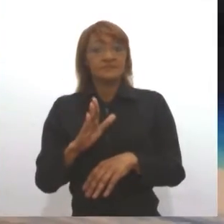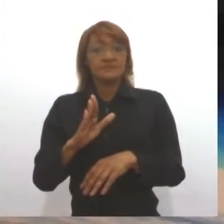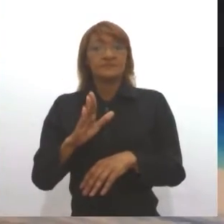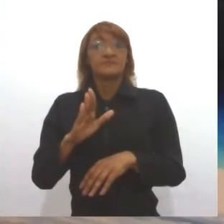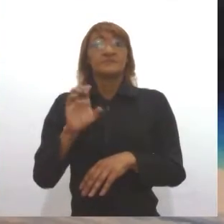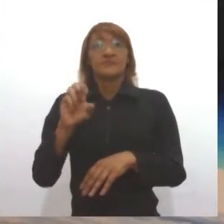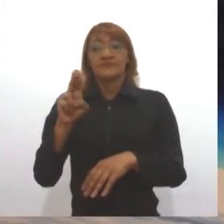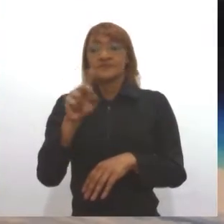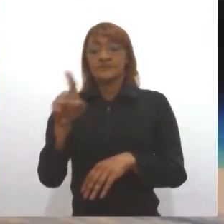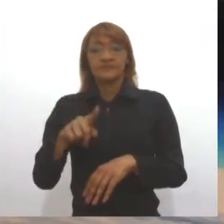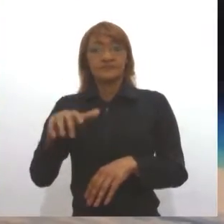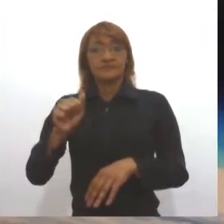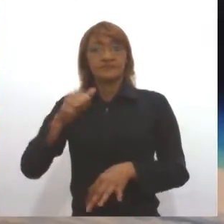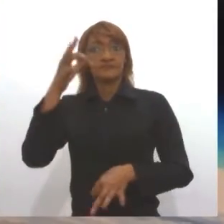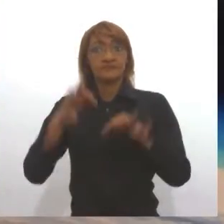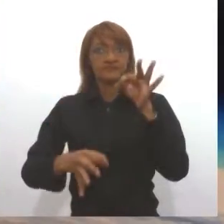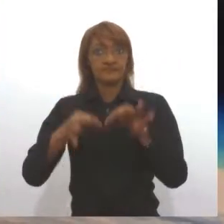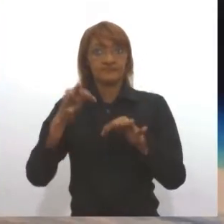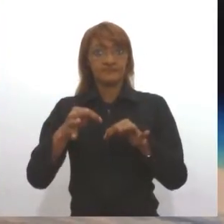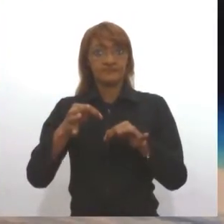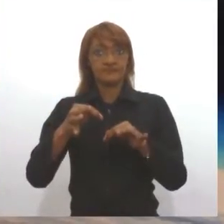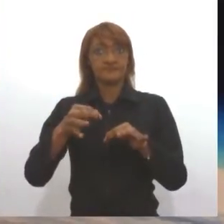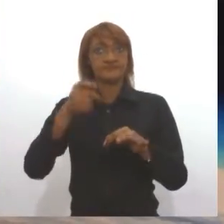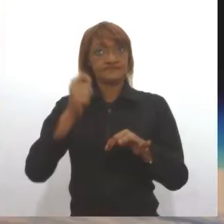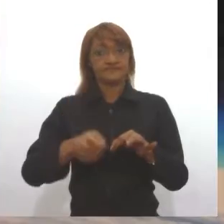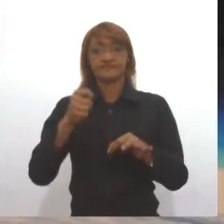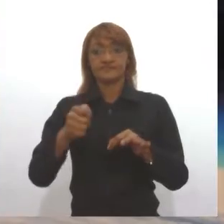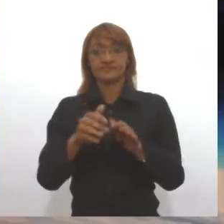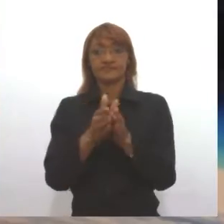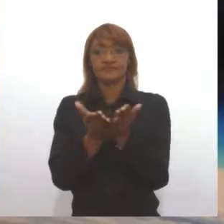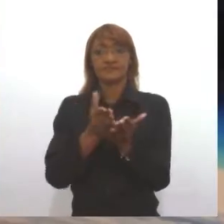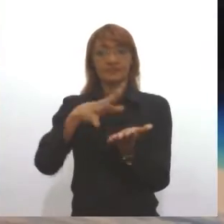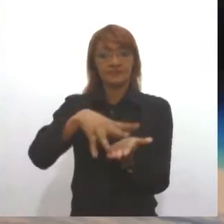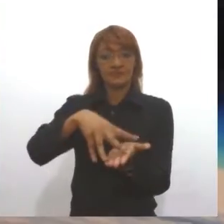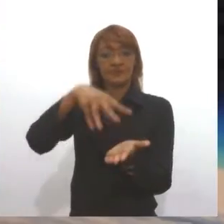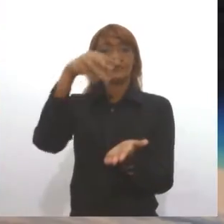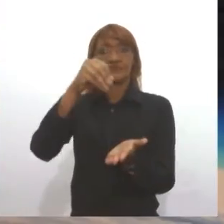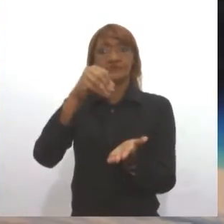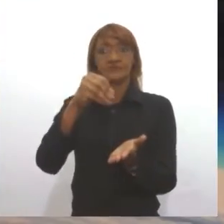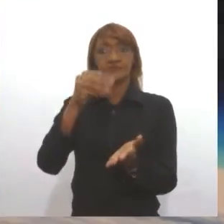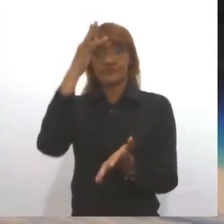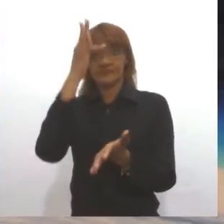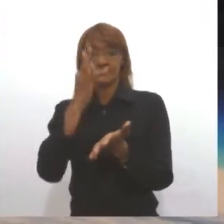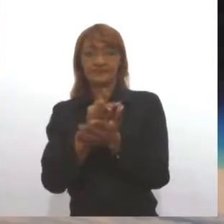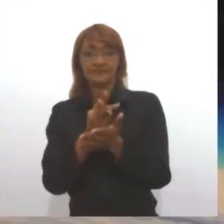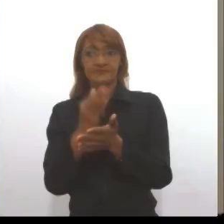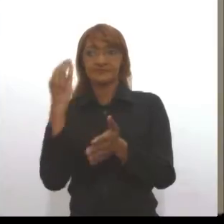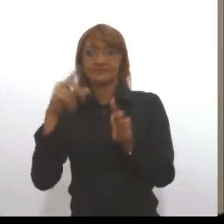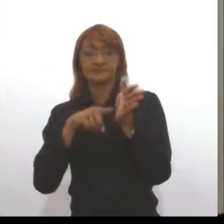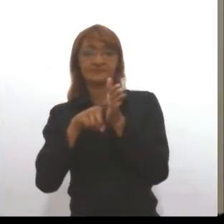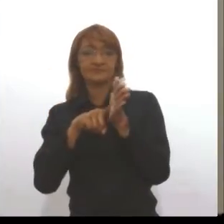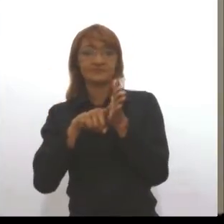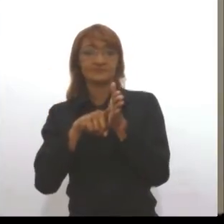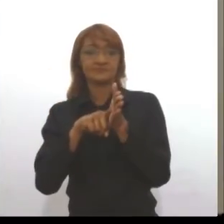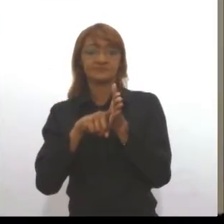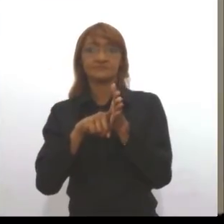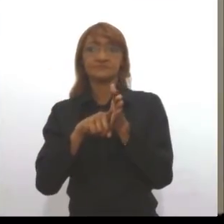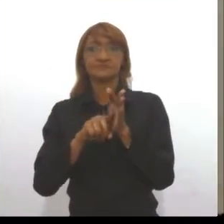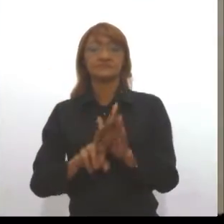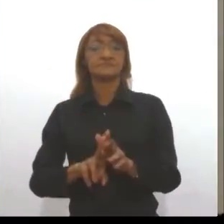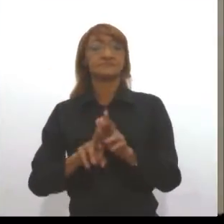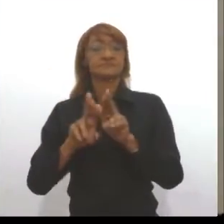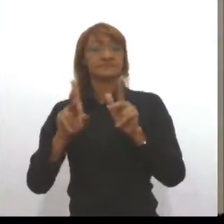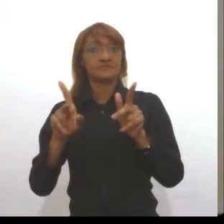Elza Missano, é espírita. Para ela, fé e ciência são conciliáveis. O que nós